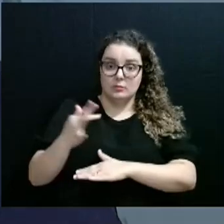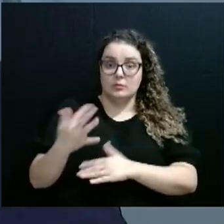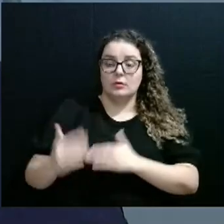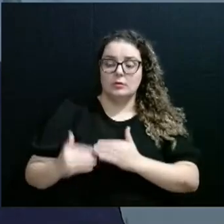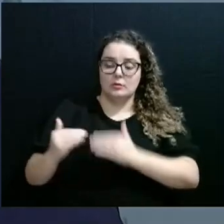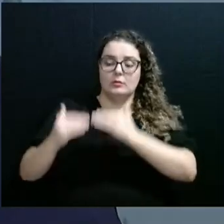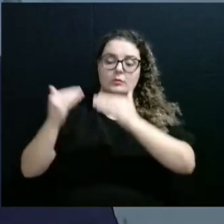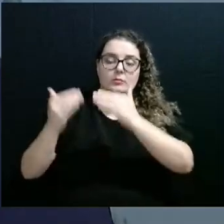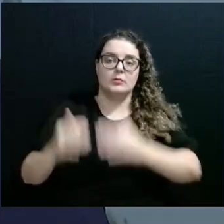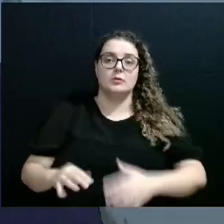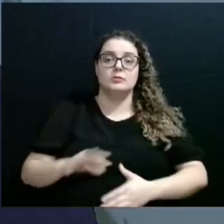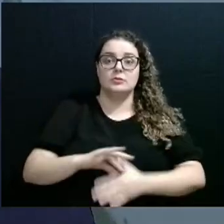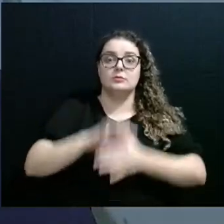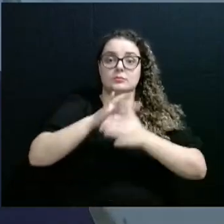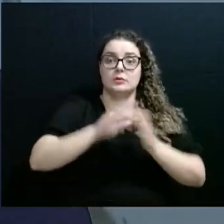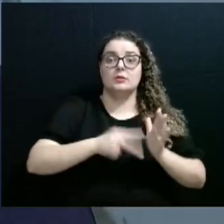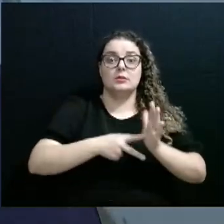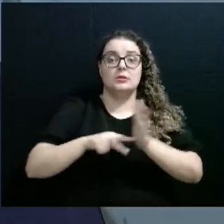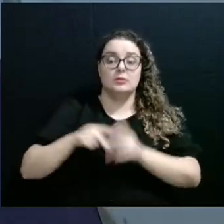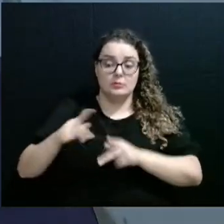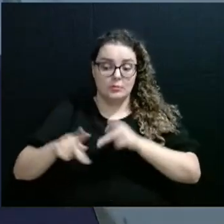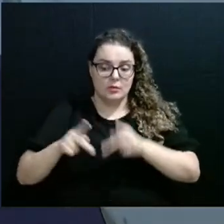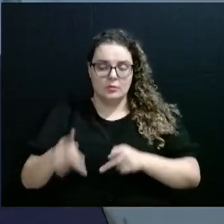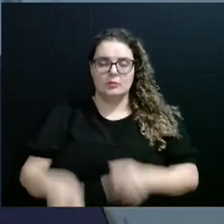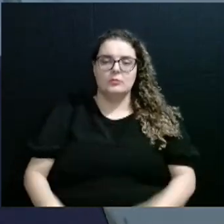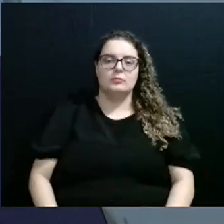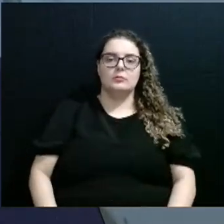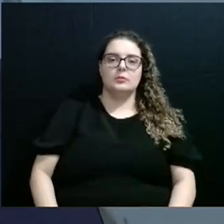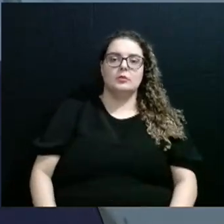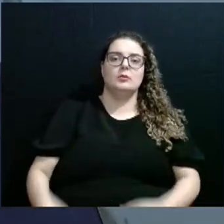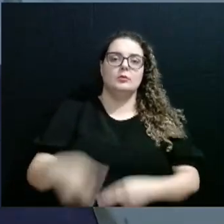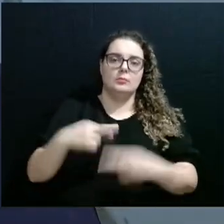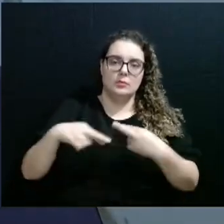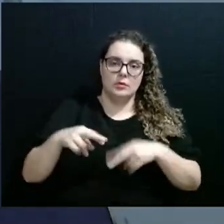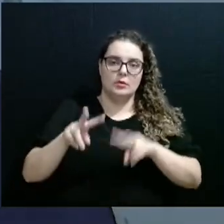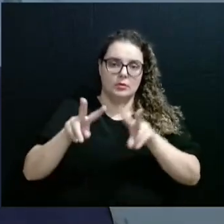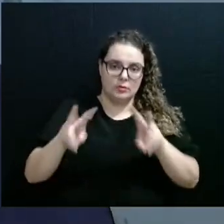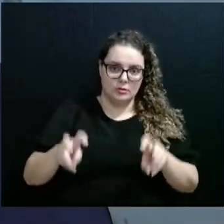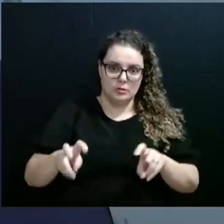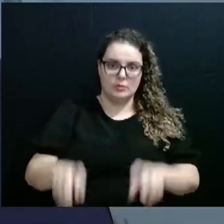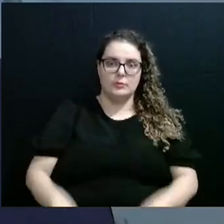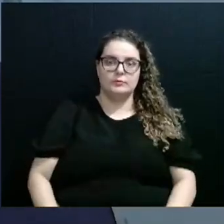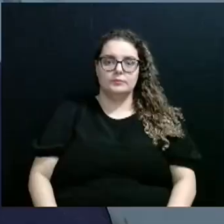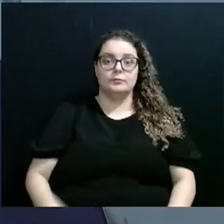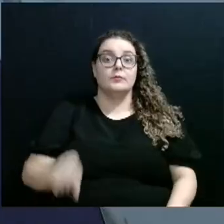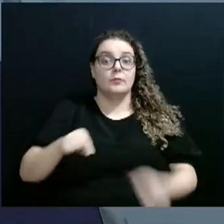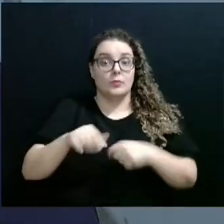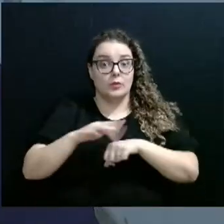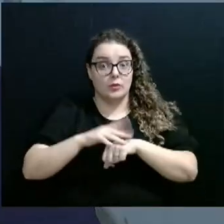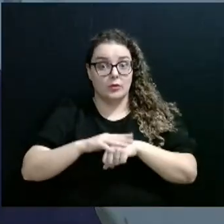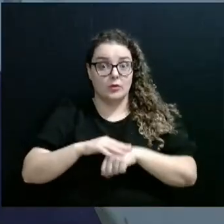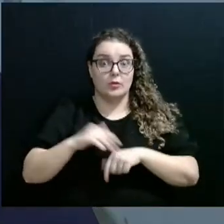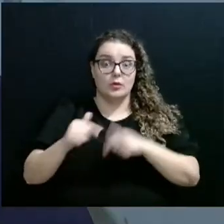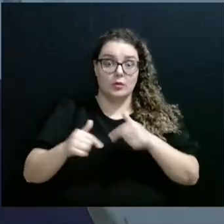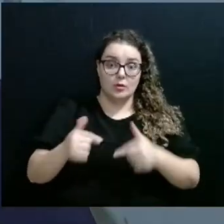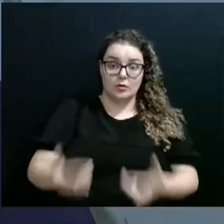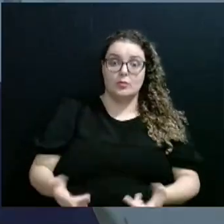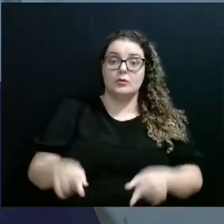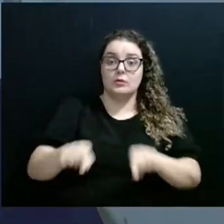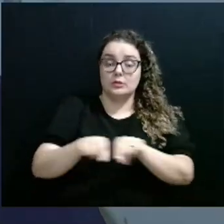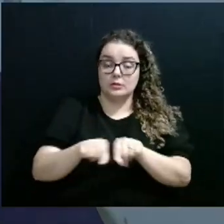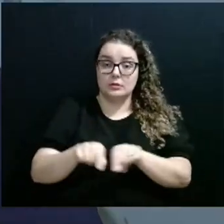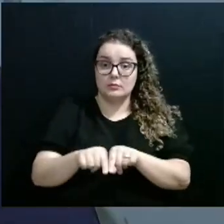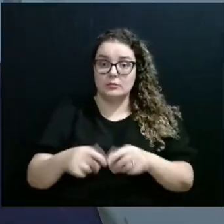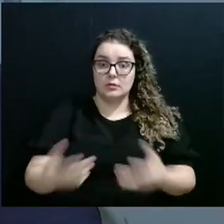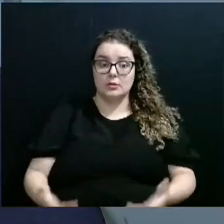lideranças populares sobre a questão do tema contra o adoecimento no trabalho. Além disso, que não foram